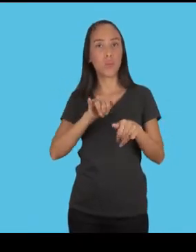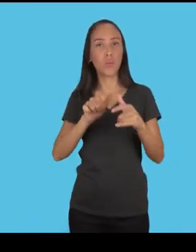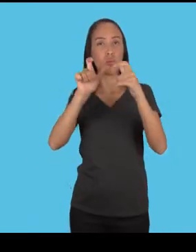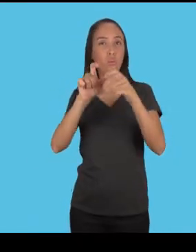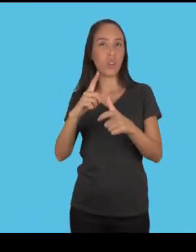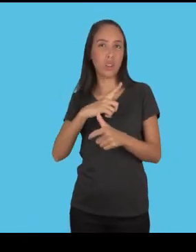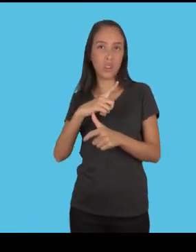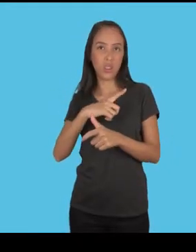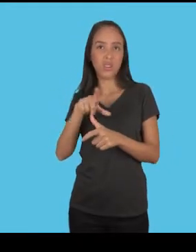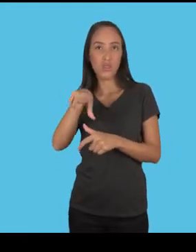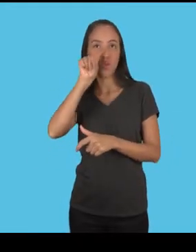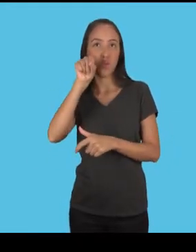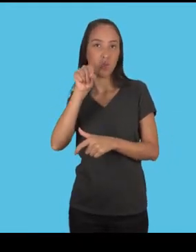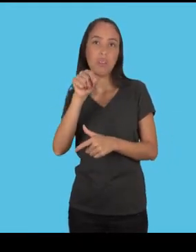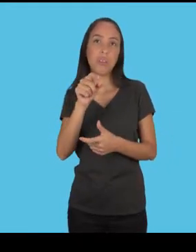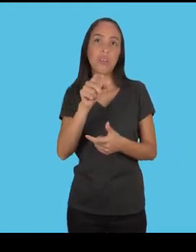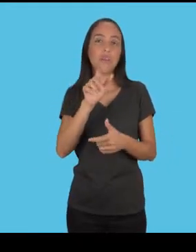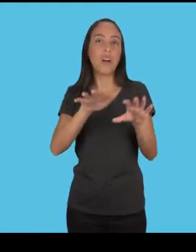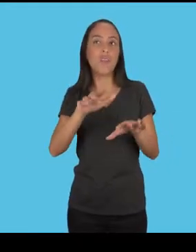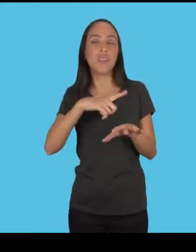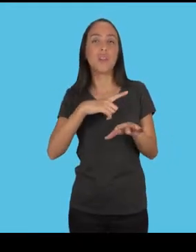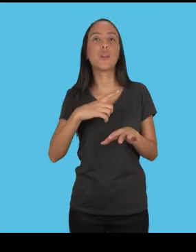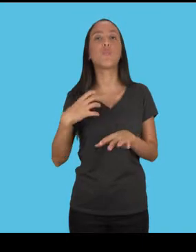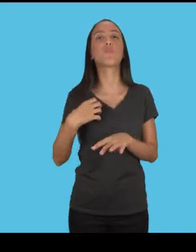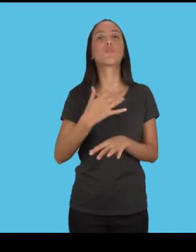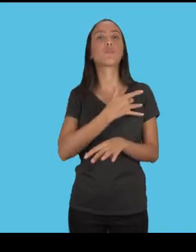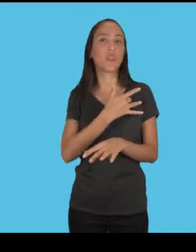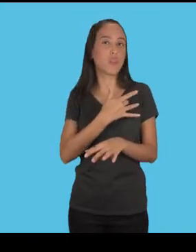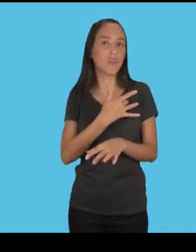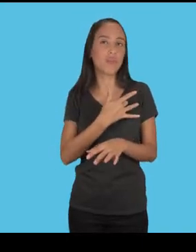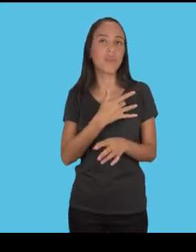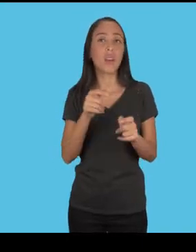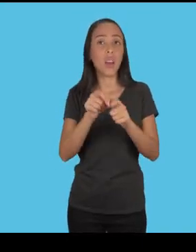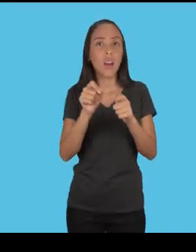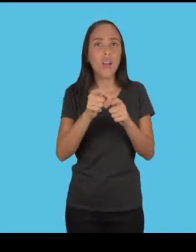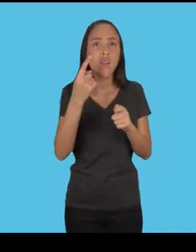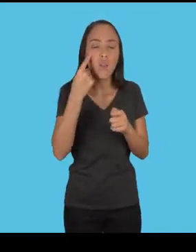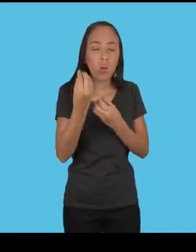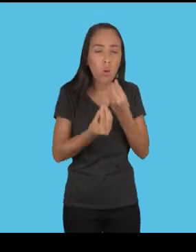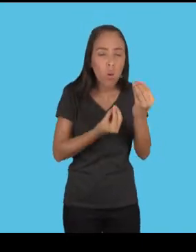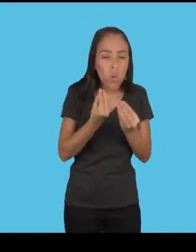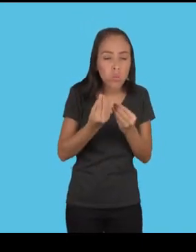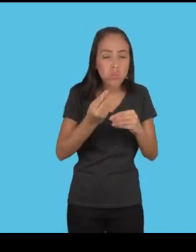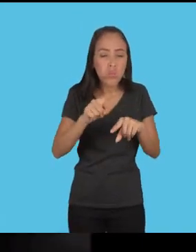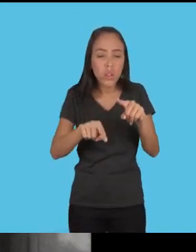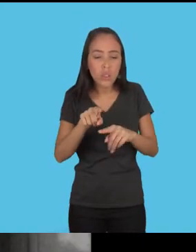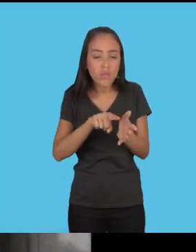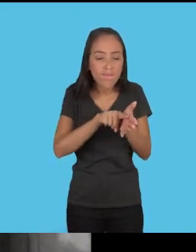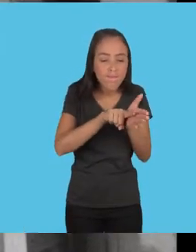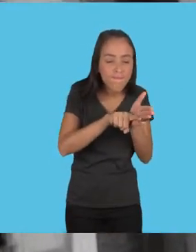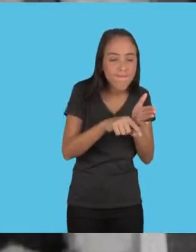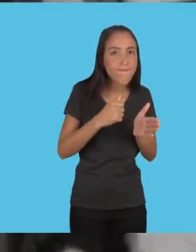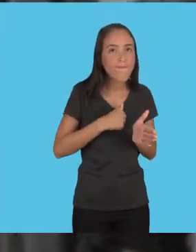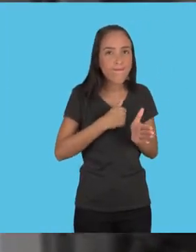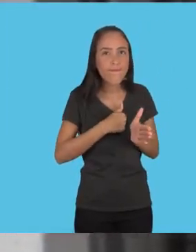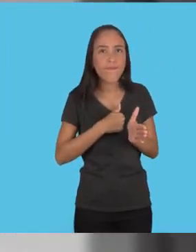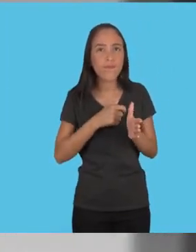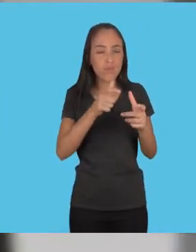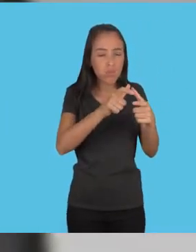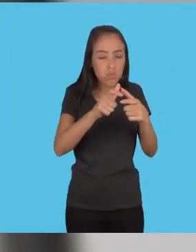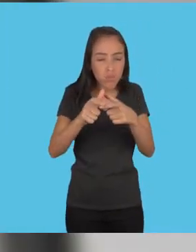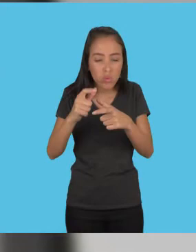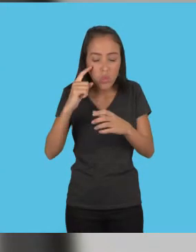lugar onde os comiam, geralmente um posto de saúde, etc., e formalizava o material. Eu queria que o pessoal